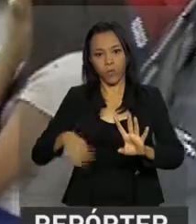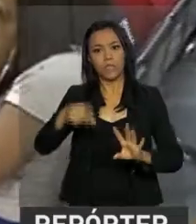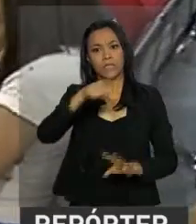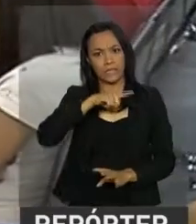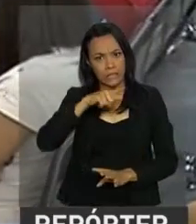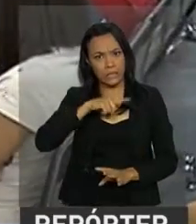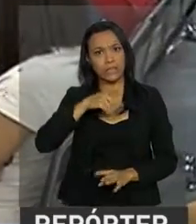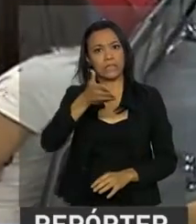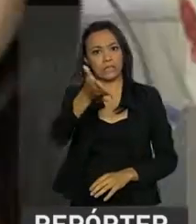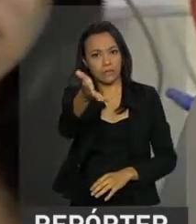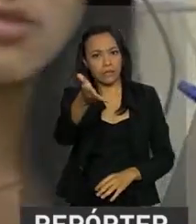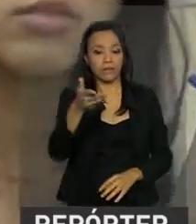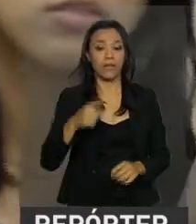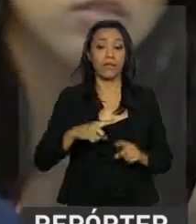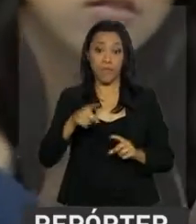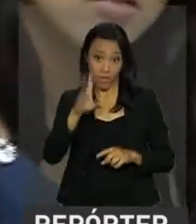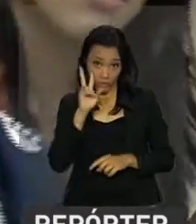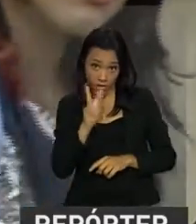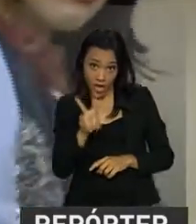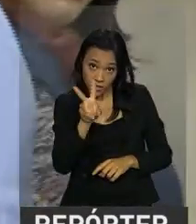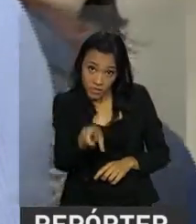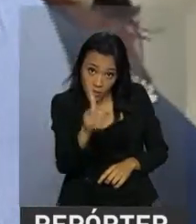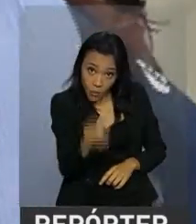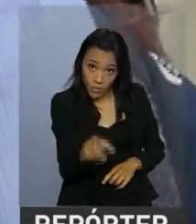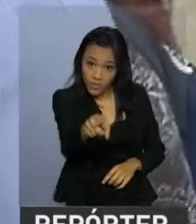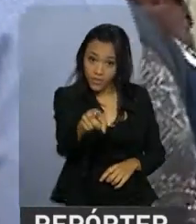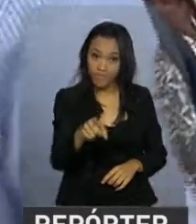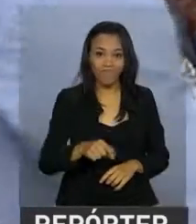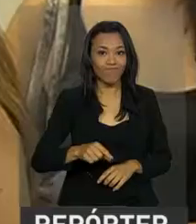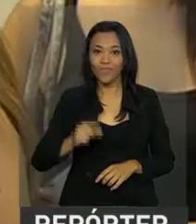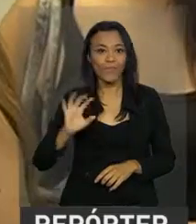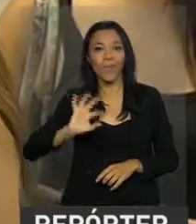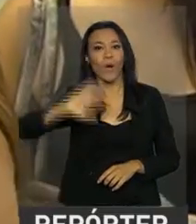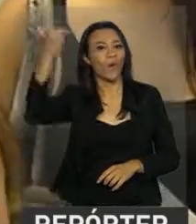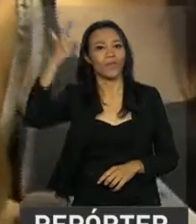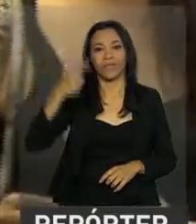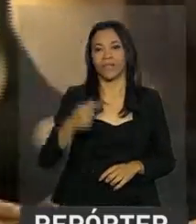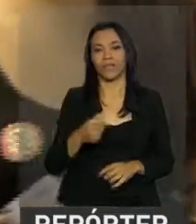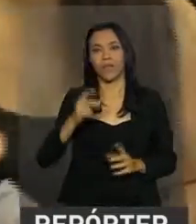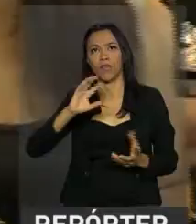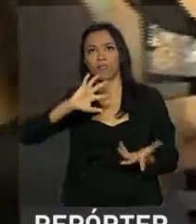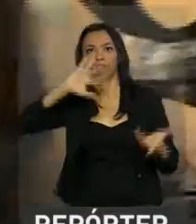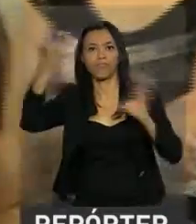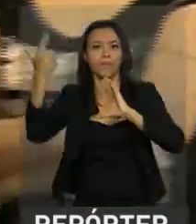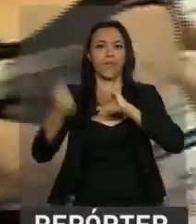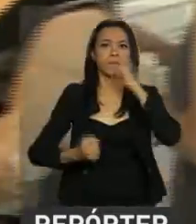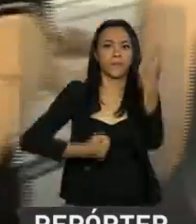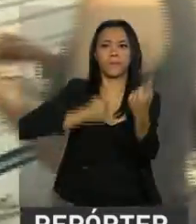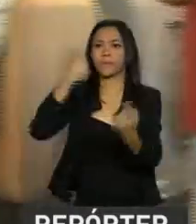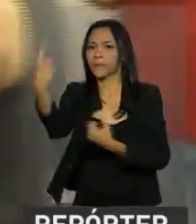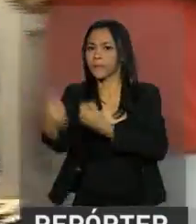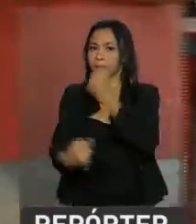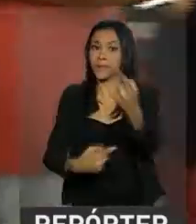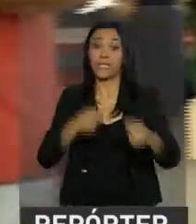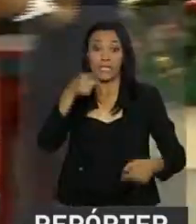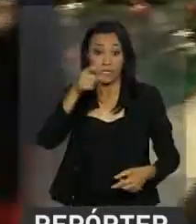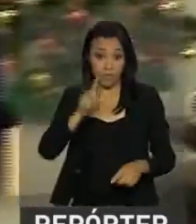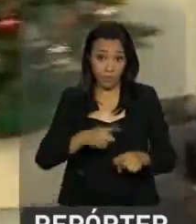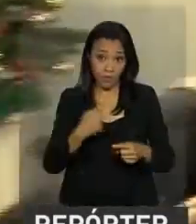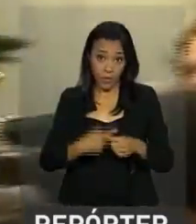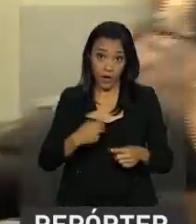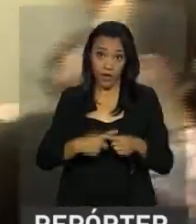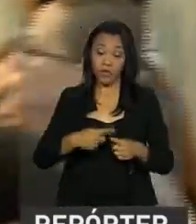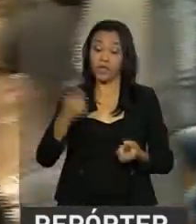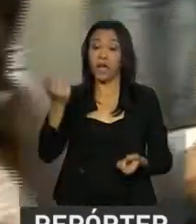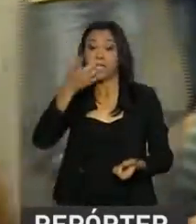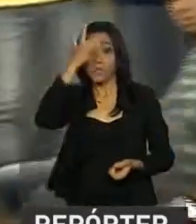até fila, mas cenas assim, infelizmente, não são muito comuns. Isso porque o número de doadores de sangue no